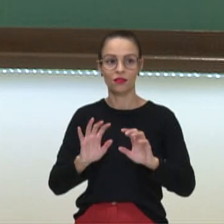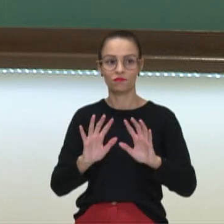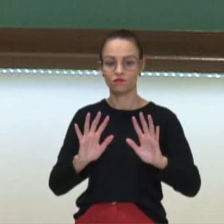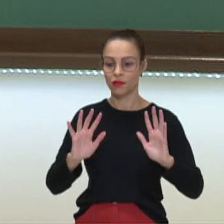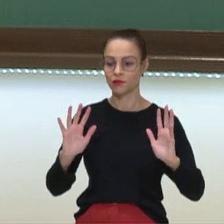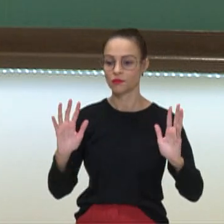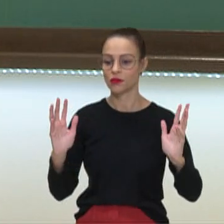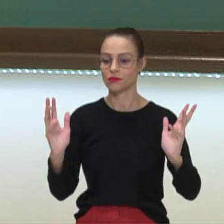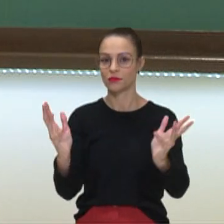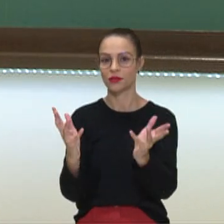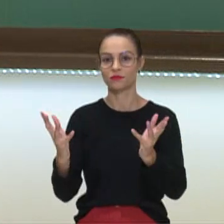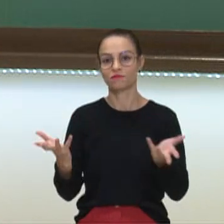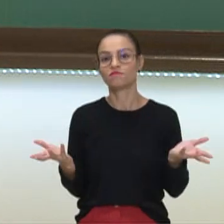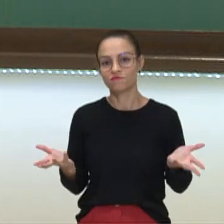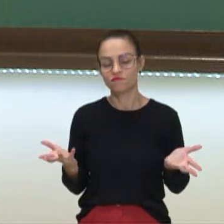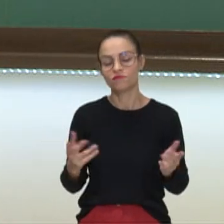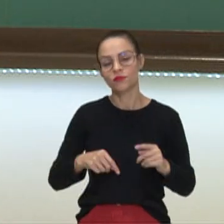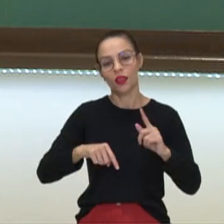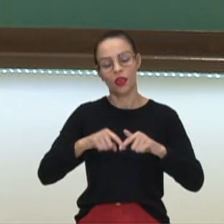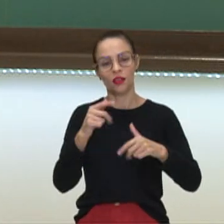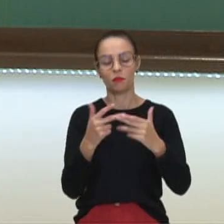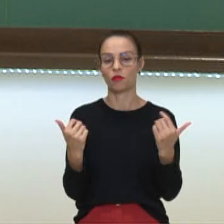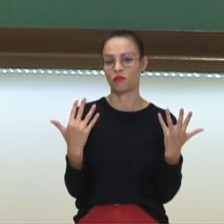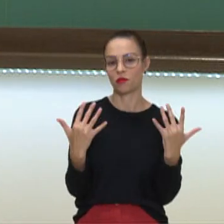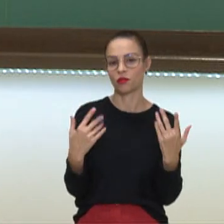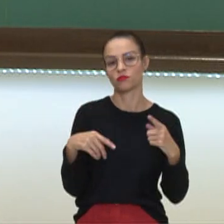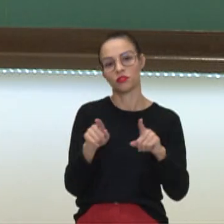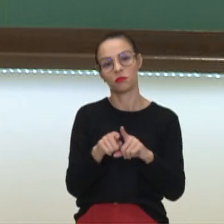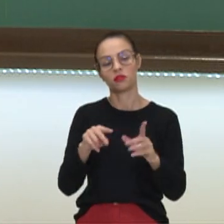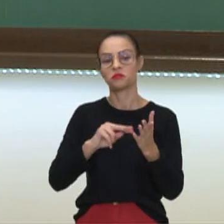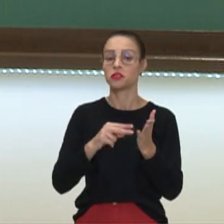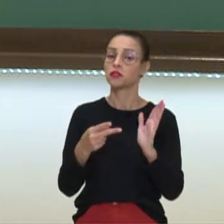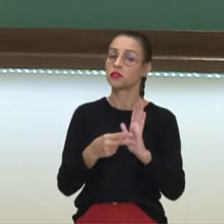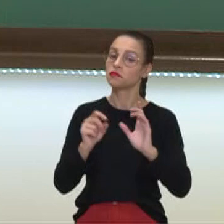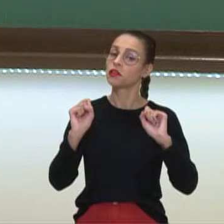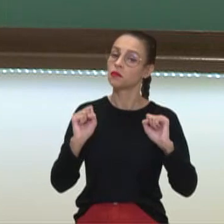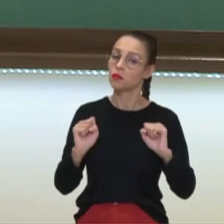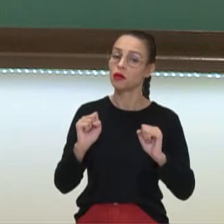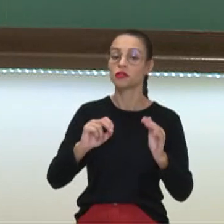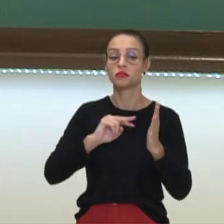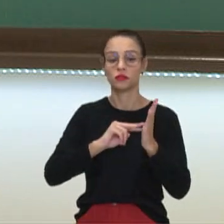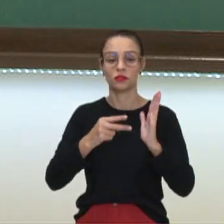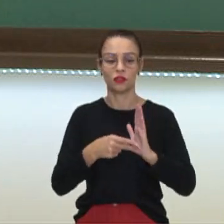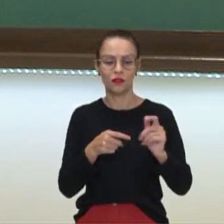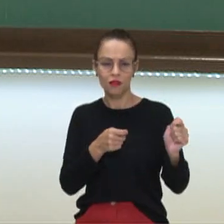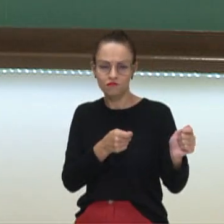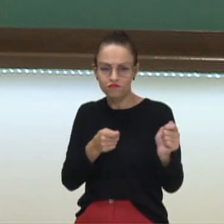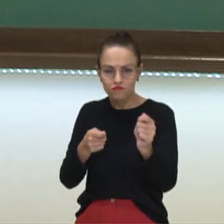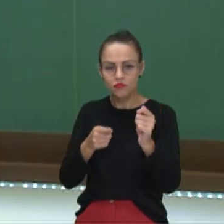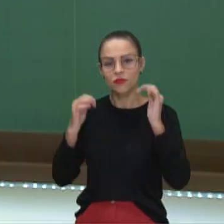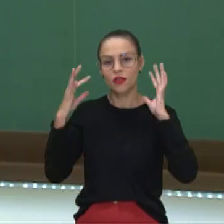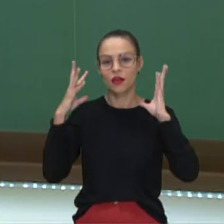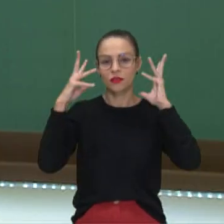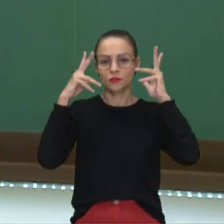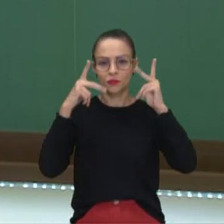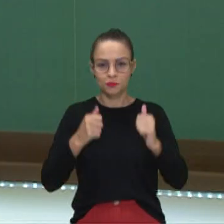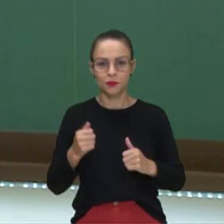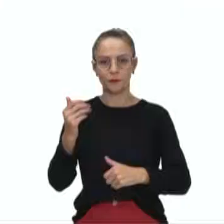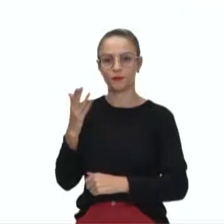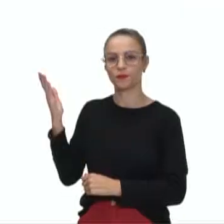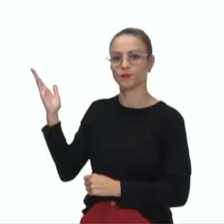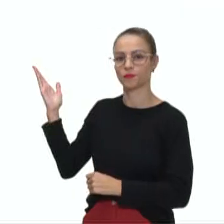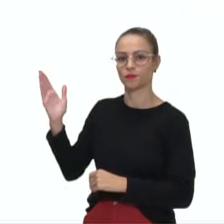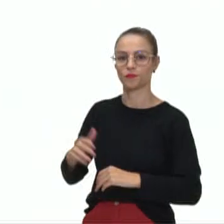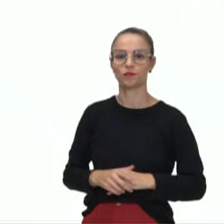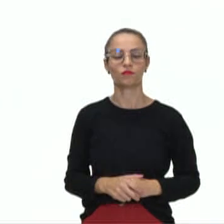né, elementos ali nas mãos também, que supõe-se a caça desse animal. Então, observe aqui mais um